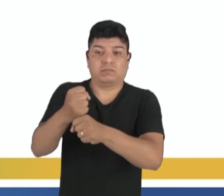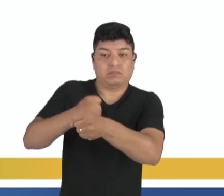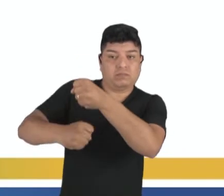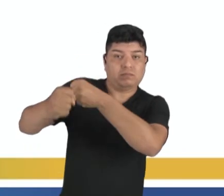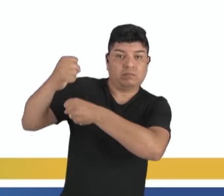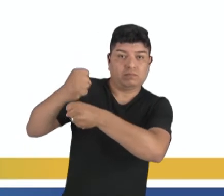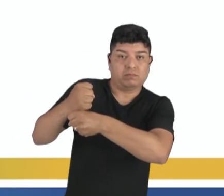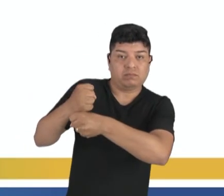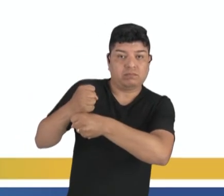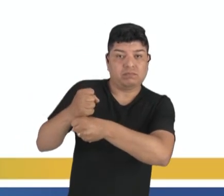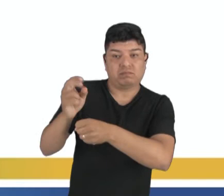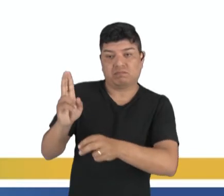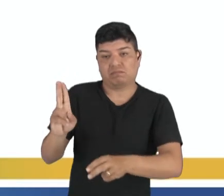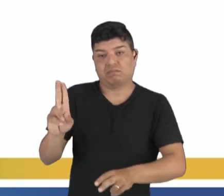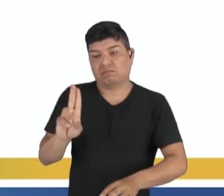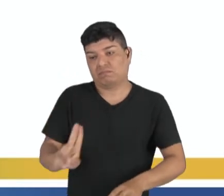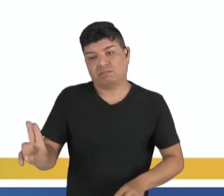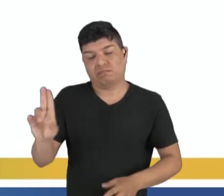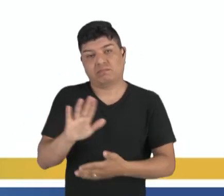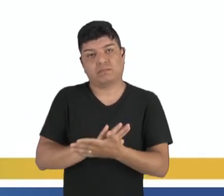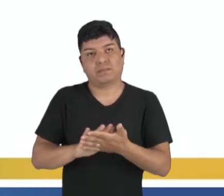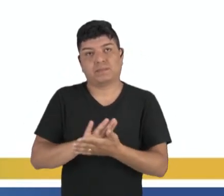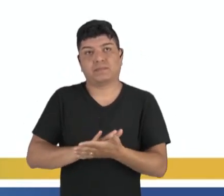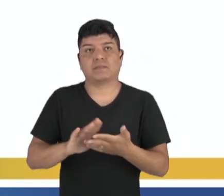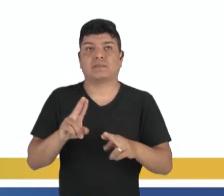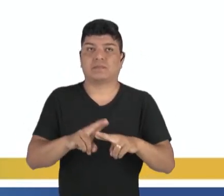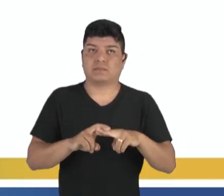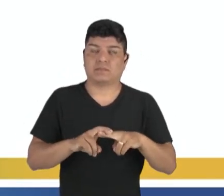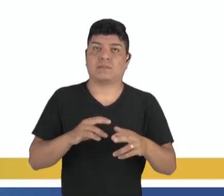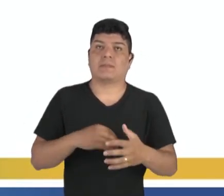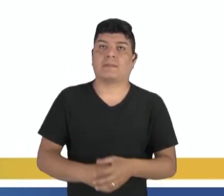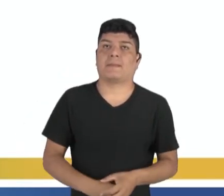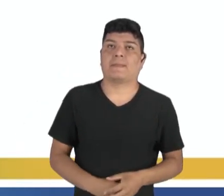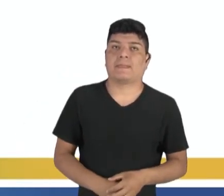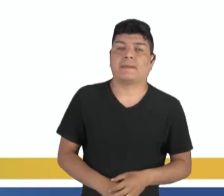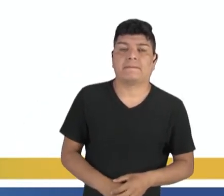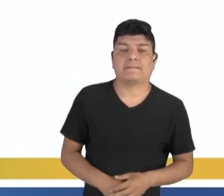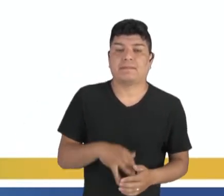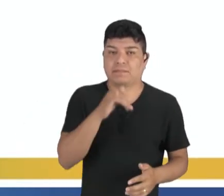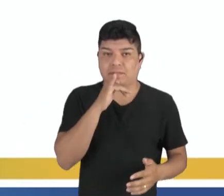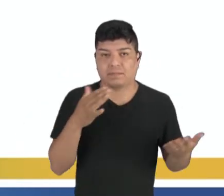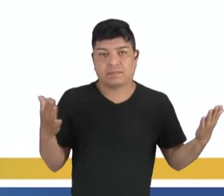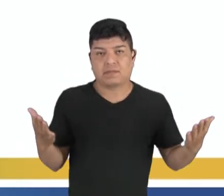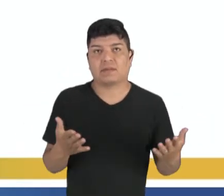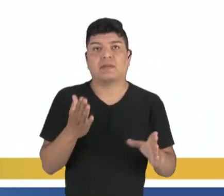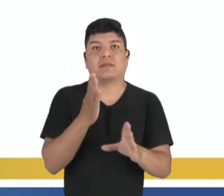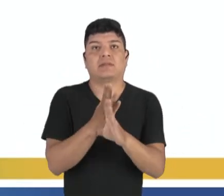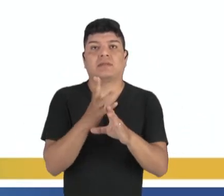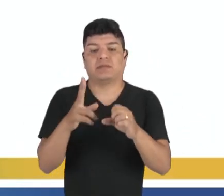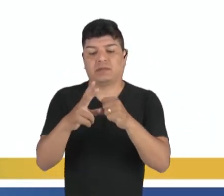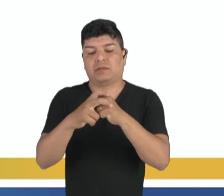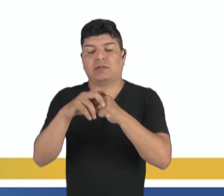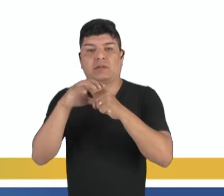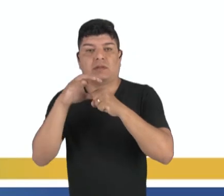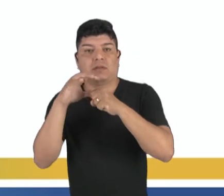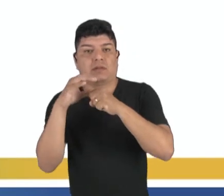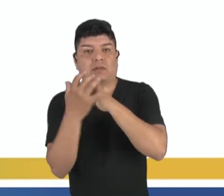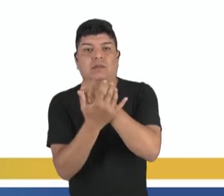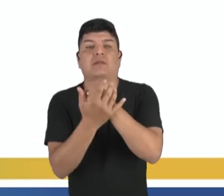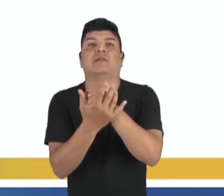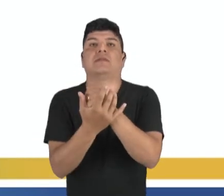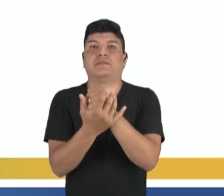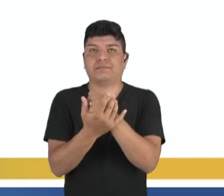tão útil. Aqui, outro exemplo que a gente tem é do Covid-19, que é provocado por um vírus da família